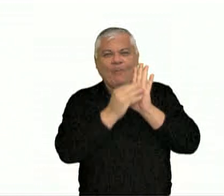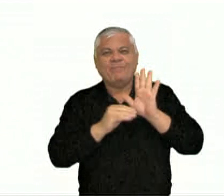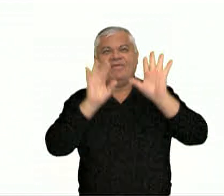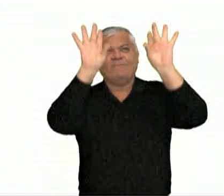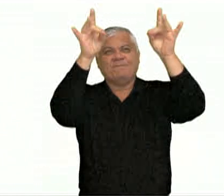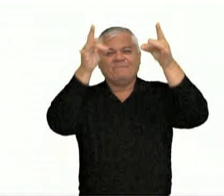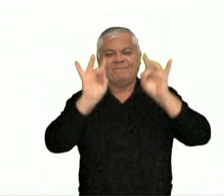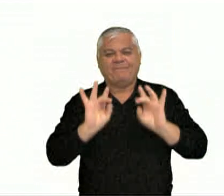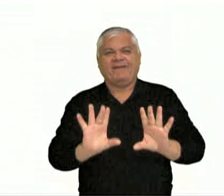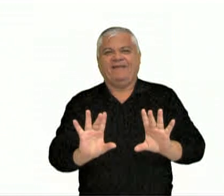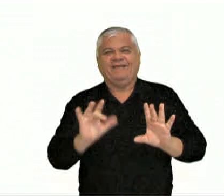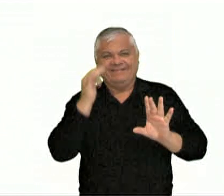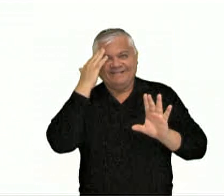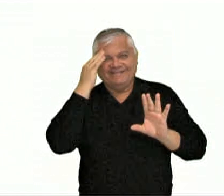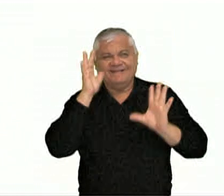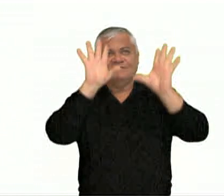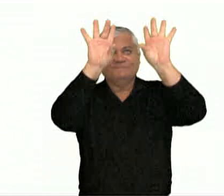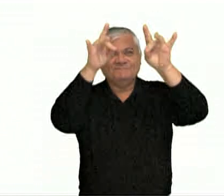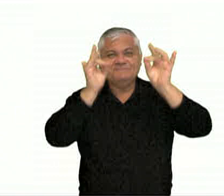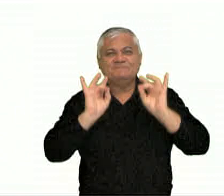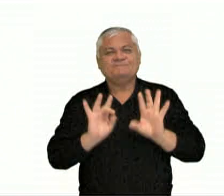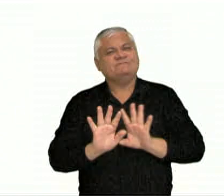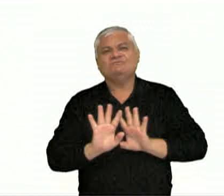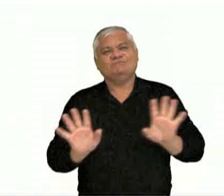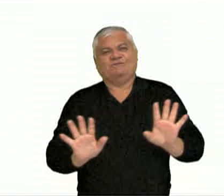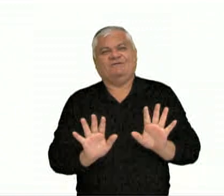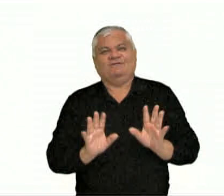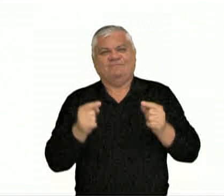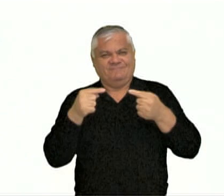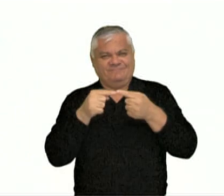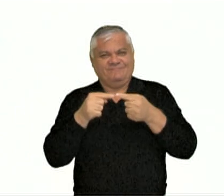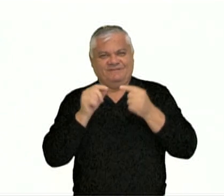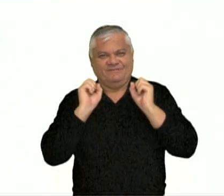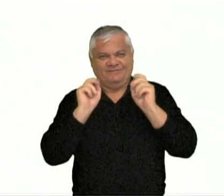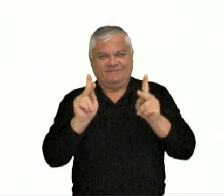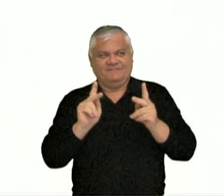mas confere se está mais ou menos dentro disso. Combinado?